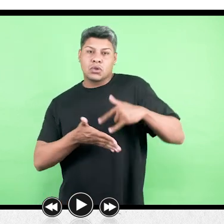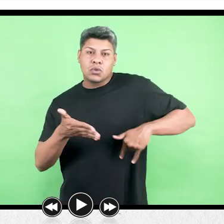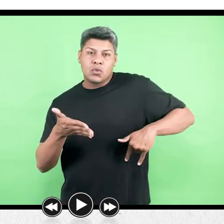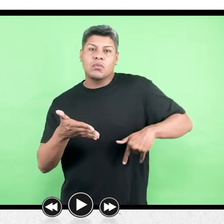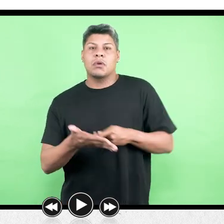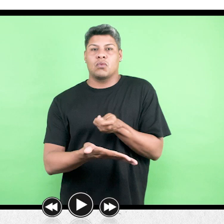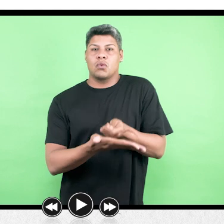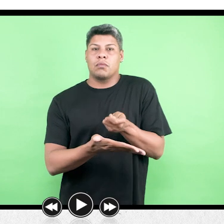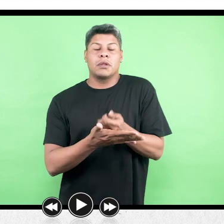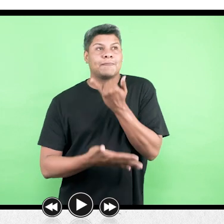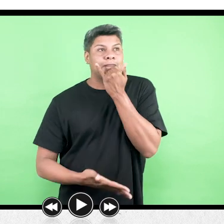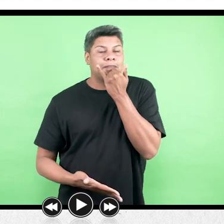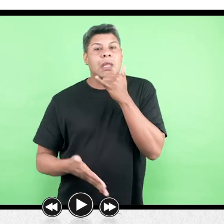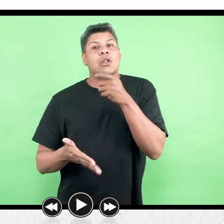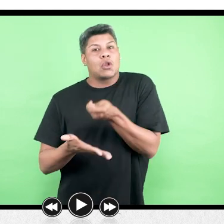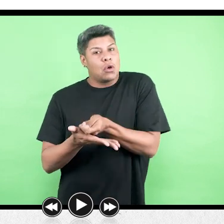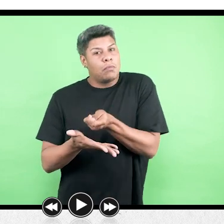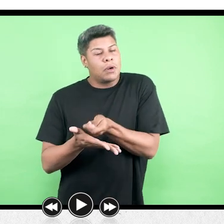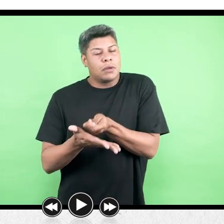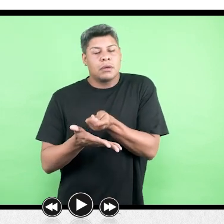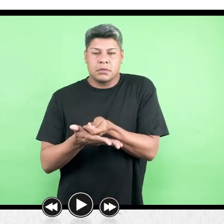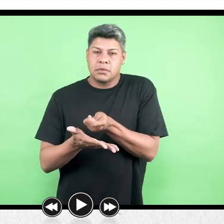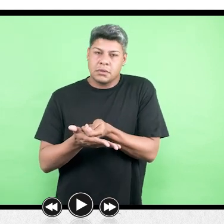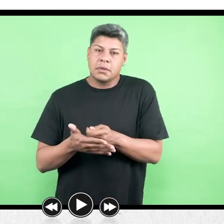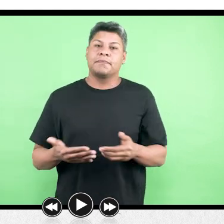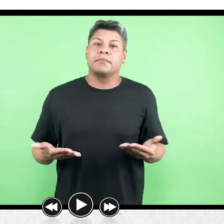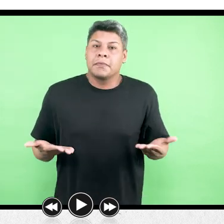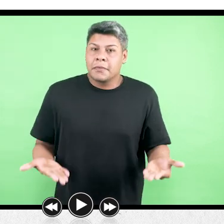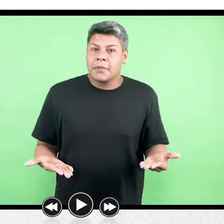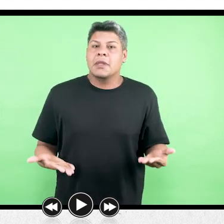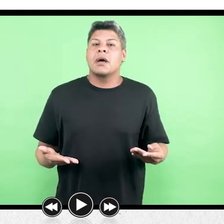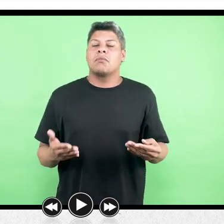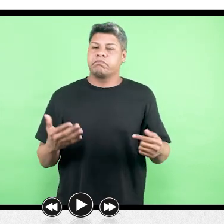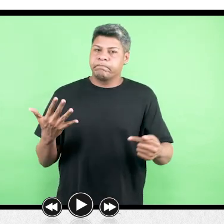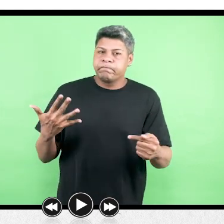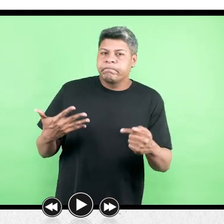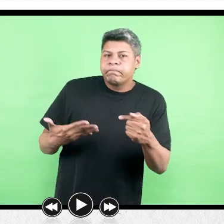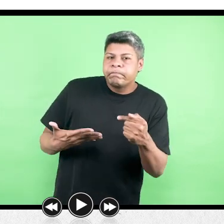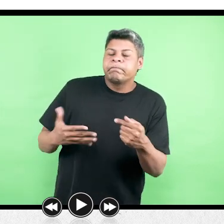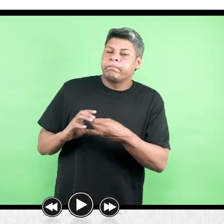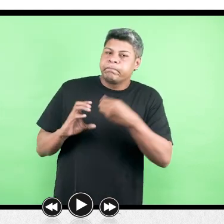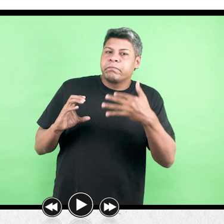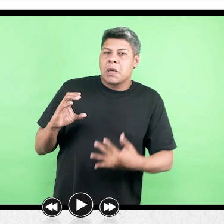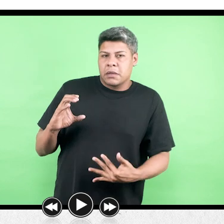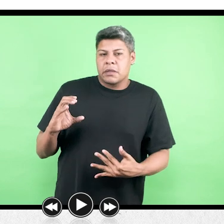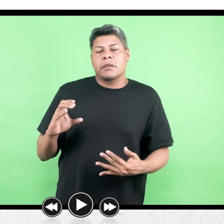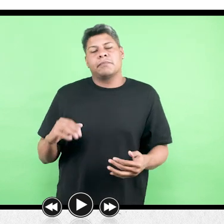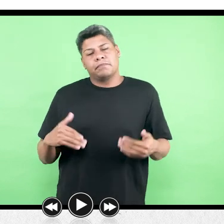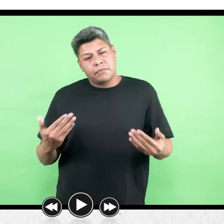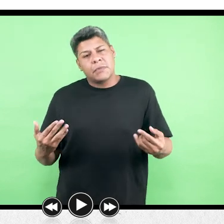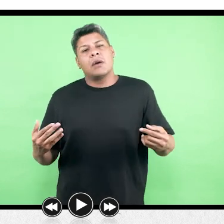de cobrança, desculpa, de cobrança e em critérios e valores X. Esse